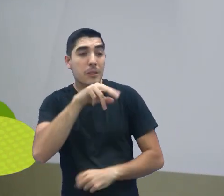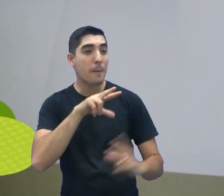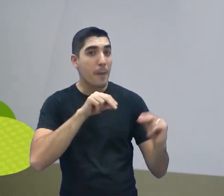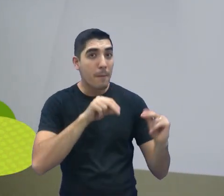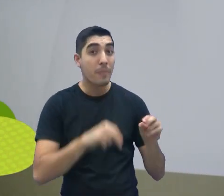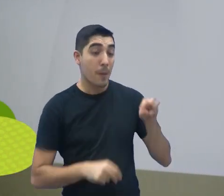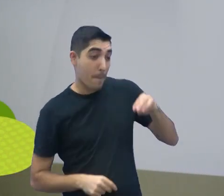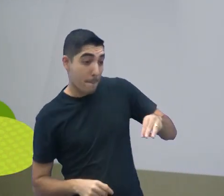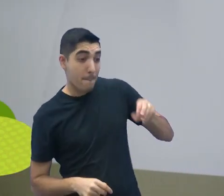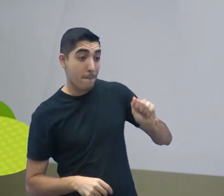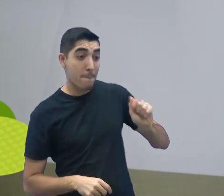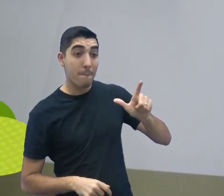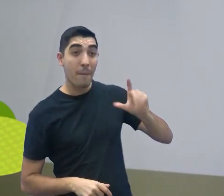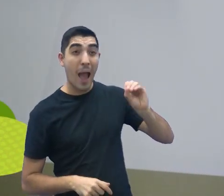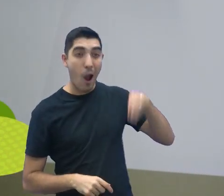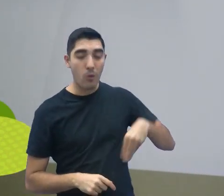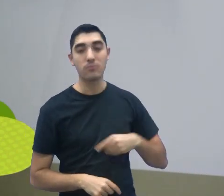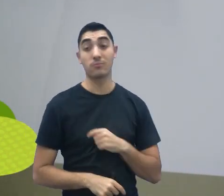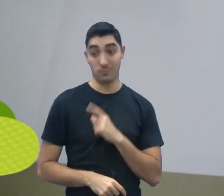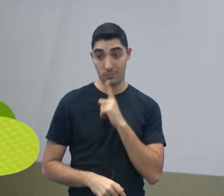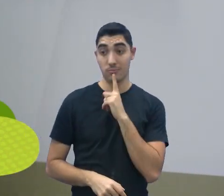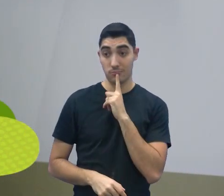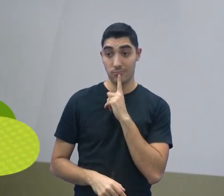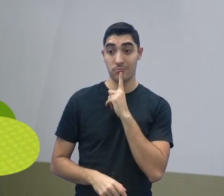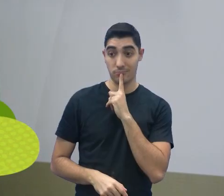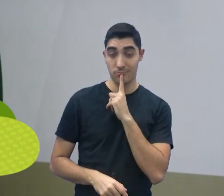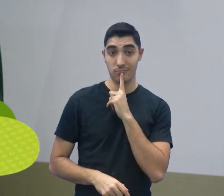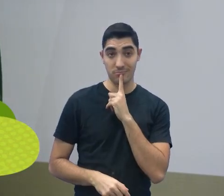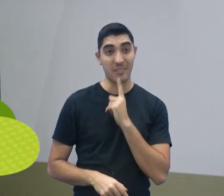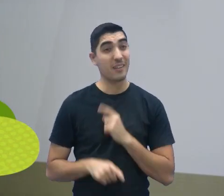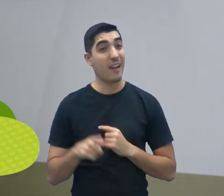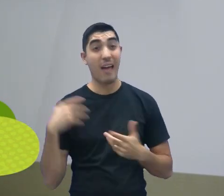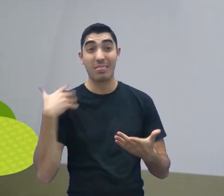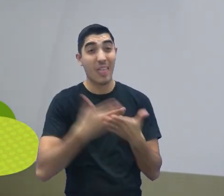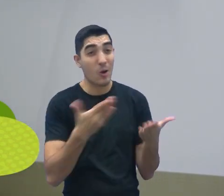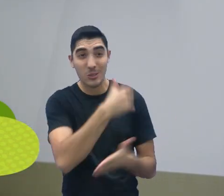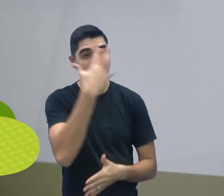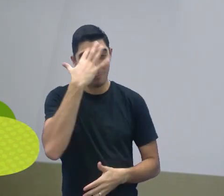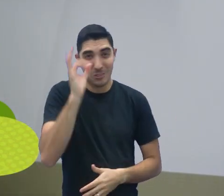ele, concordando. Até hoje o Malcolm Miller não deve fazer ideia do que ele falou.